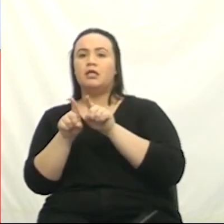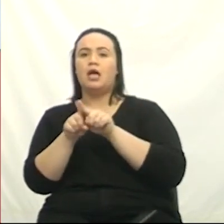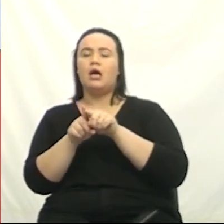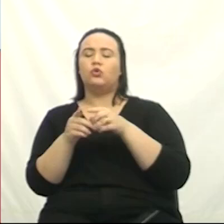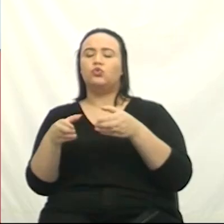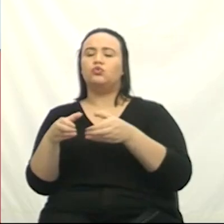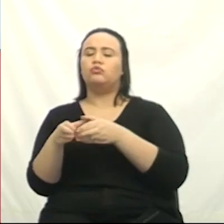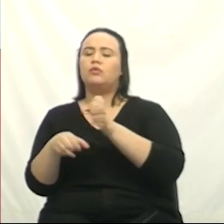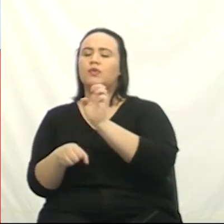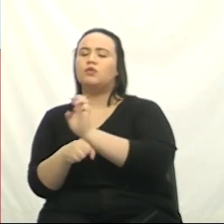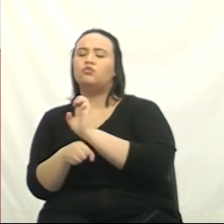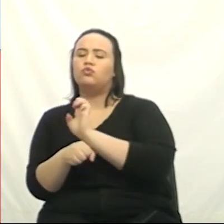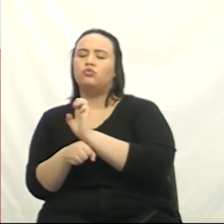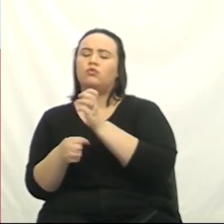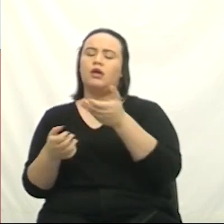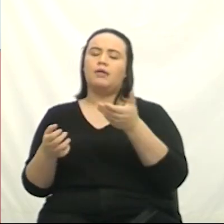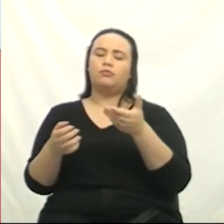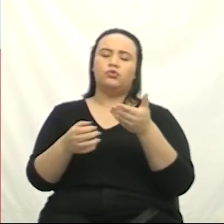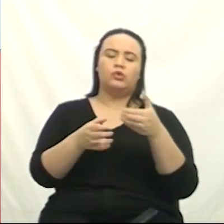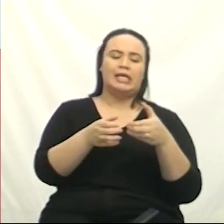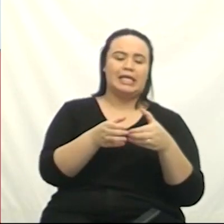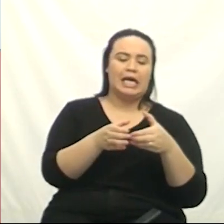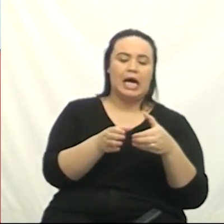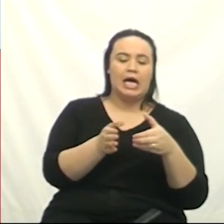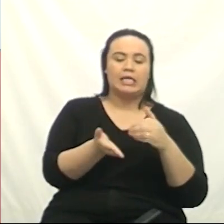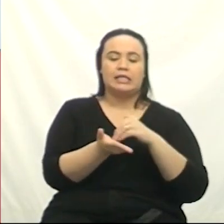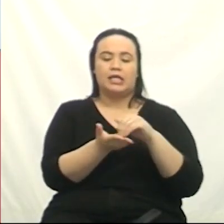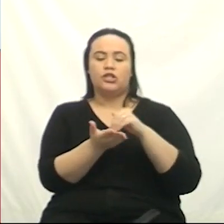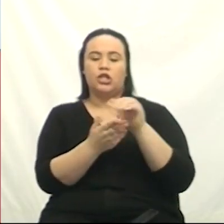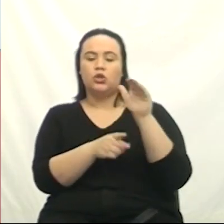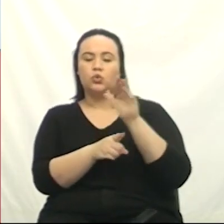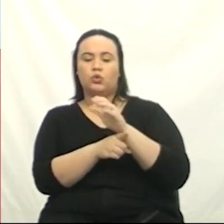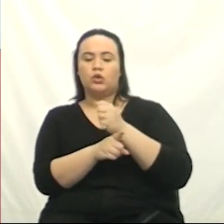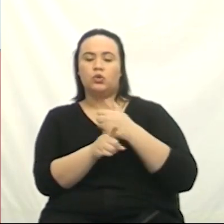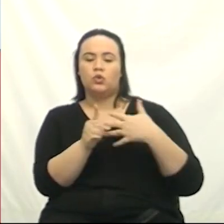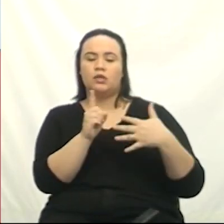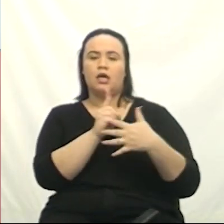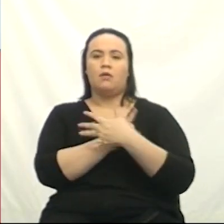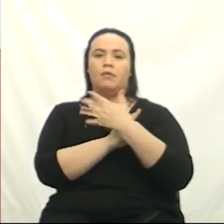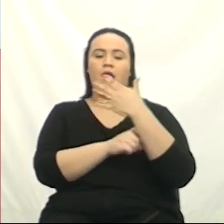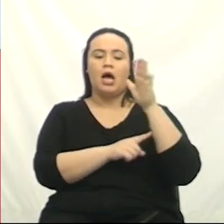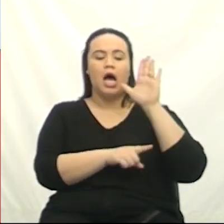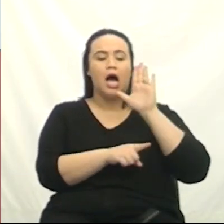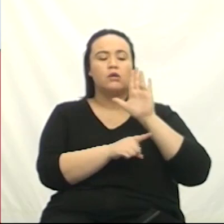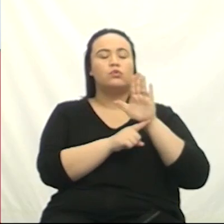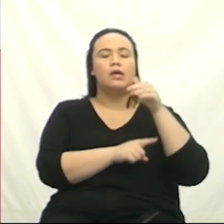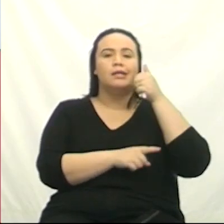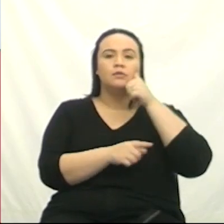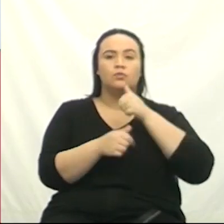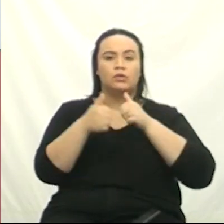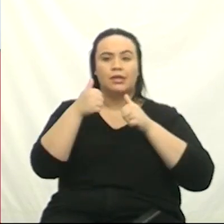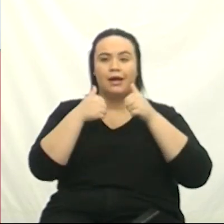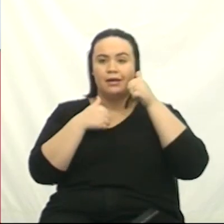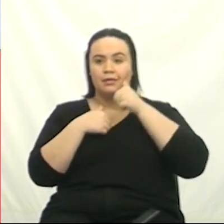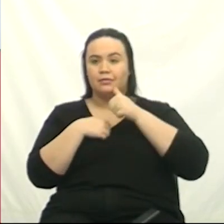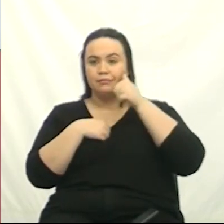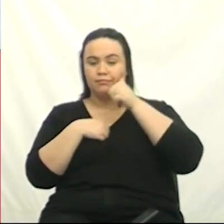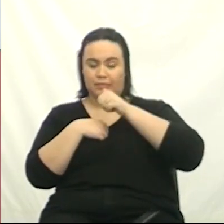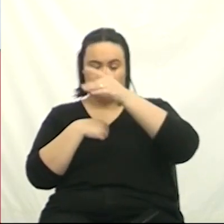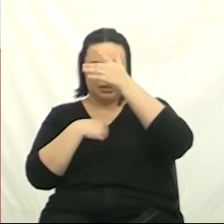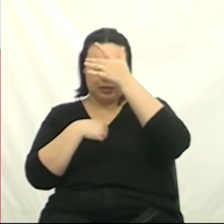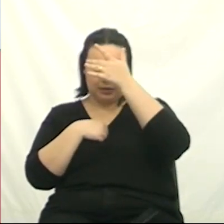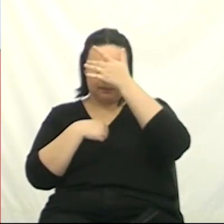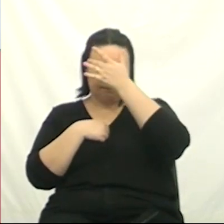junto ao executivo junto à secretaria de assistência social para amparar as mulheres nessa cidade muito para além do